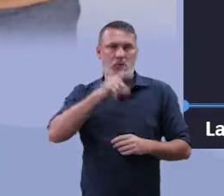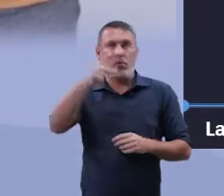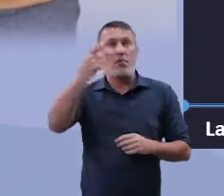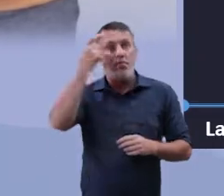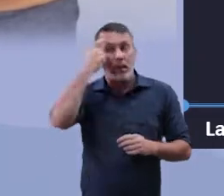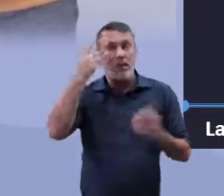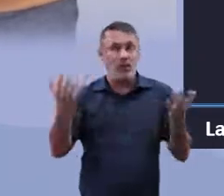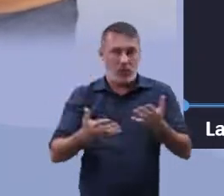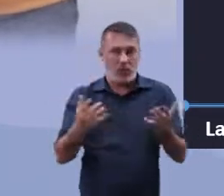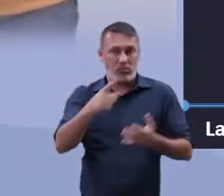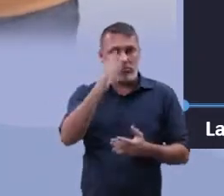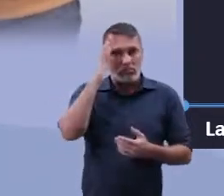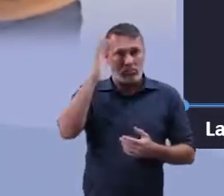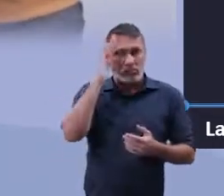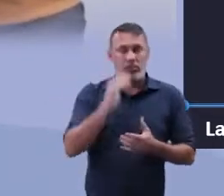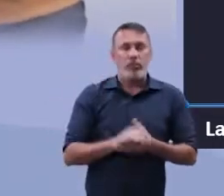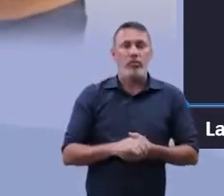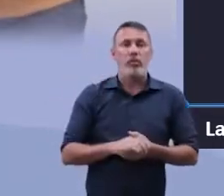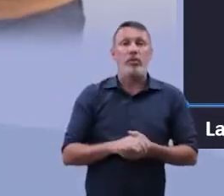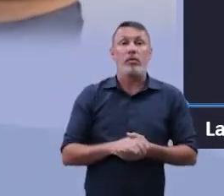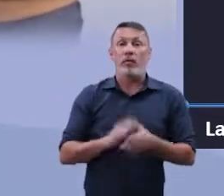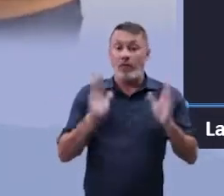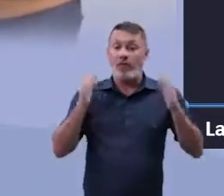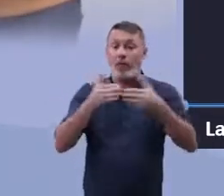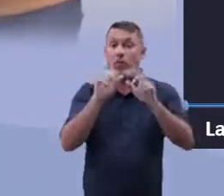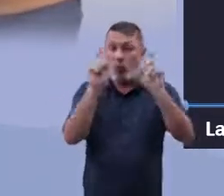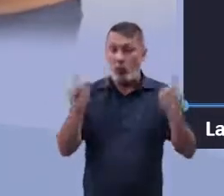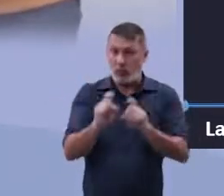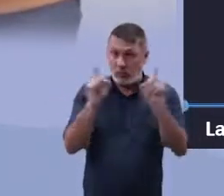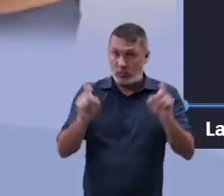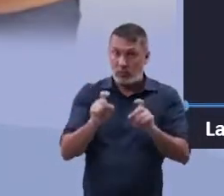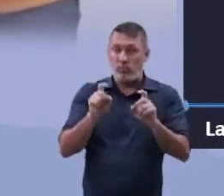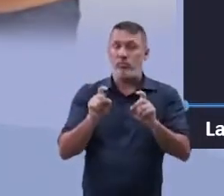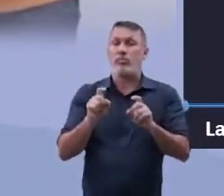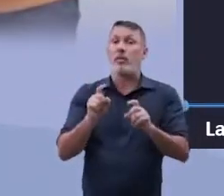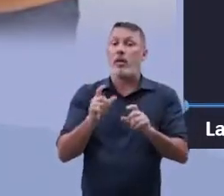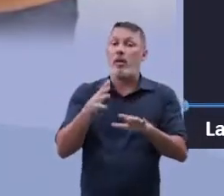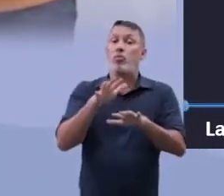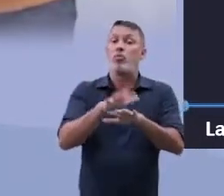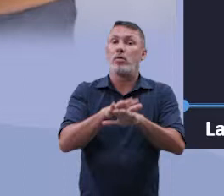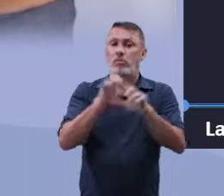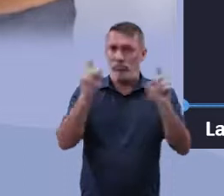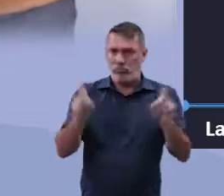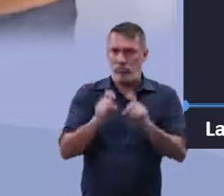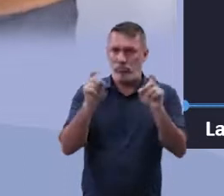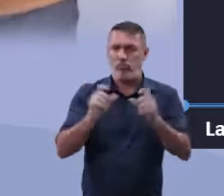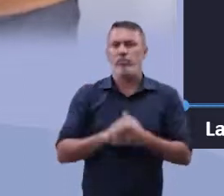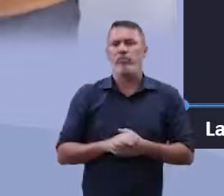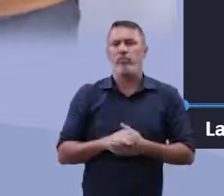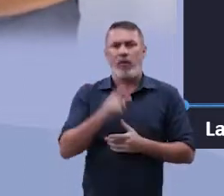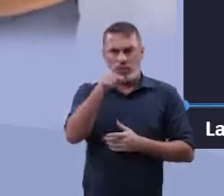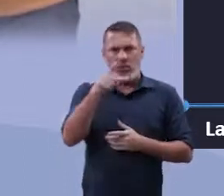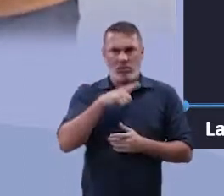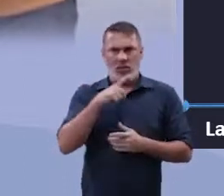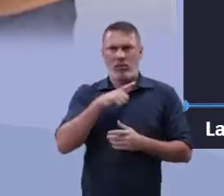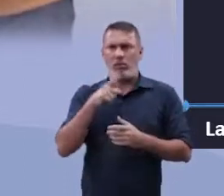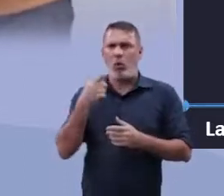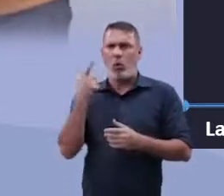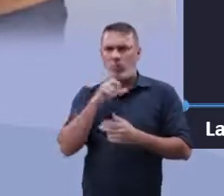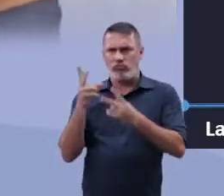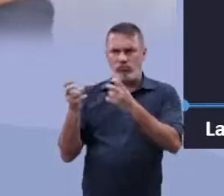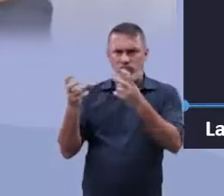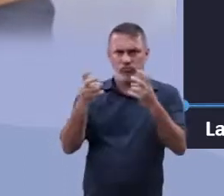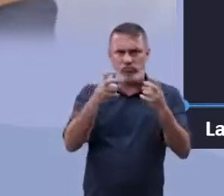Pensa agora no meio digital. Inclusão digital. Você tem